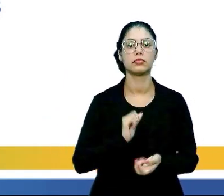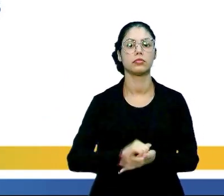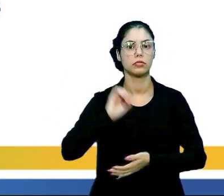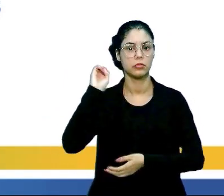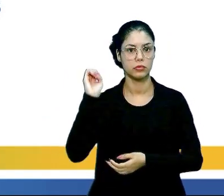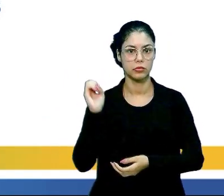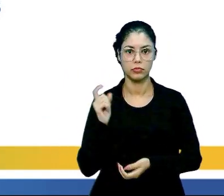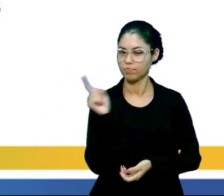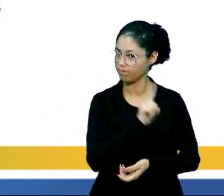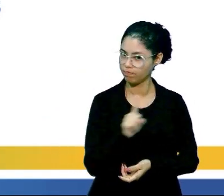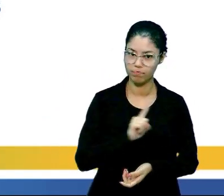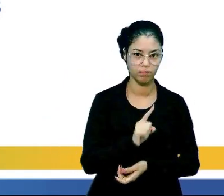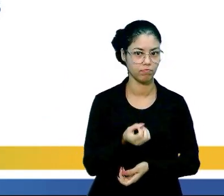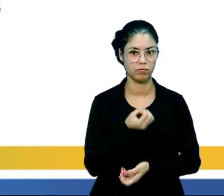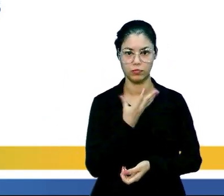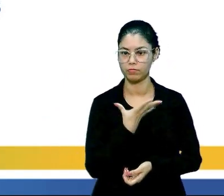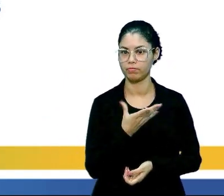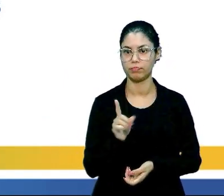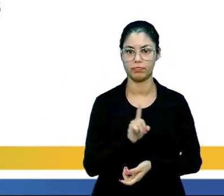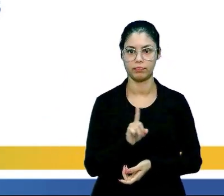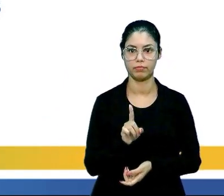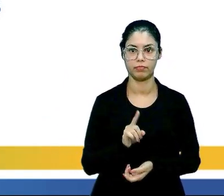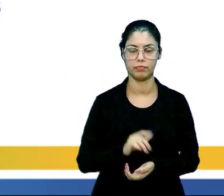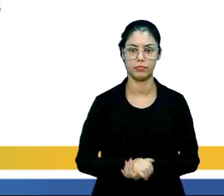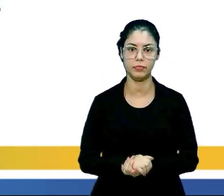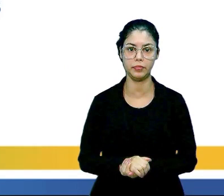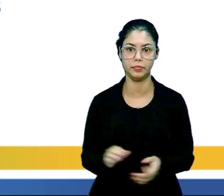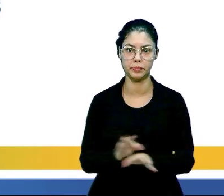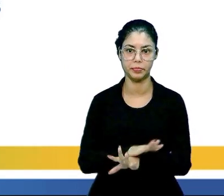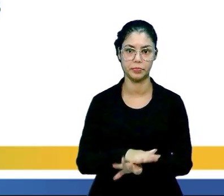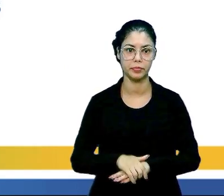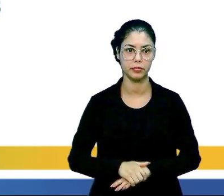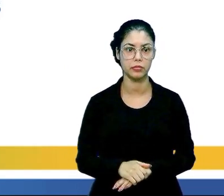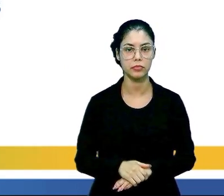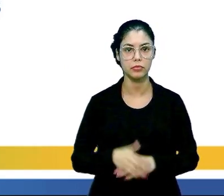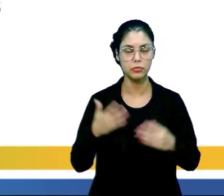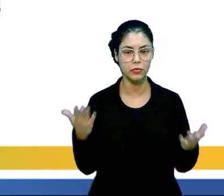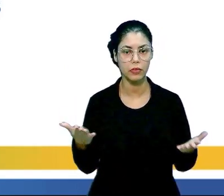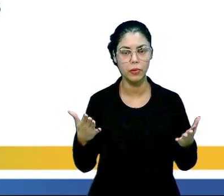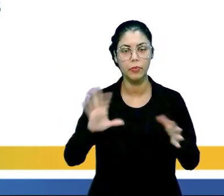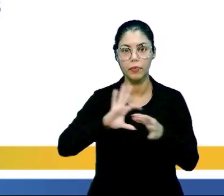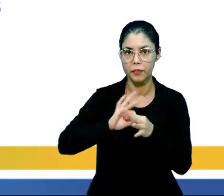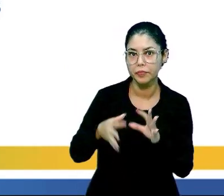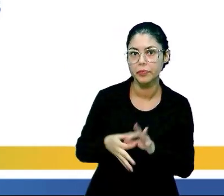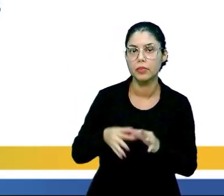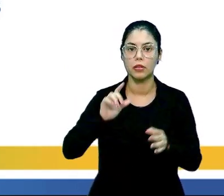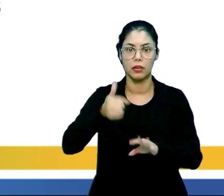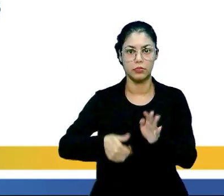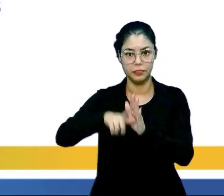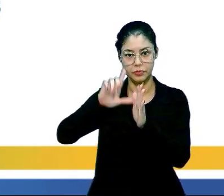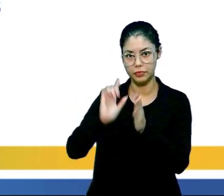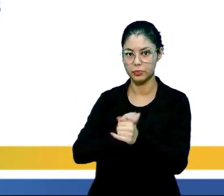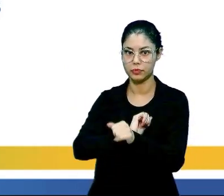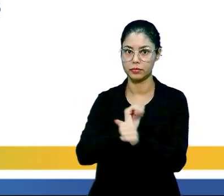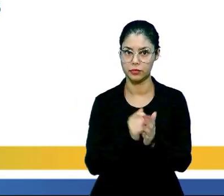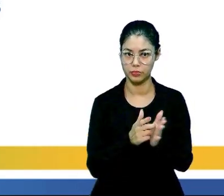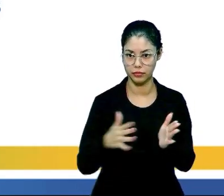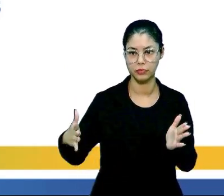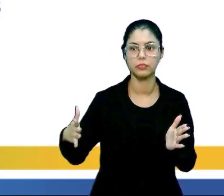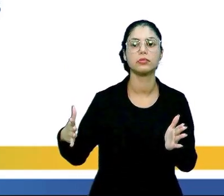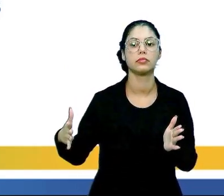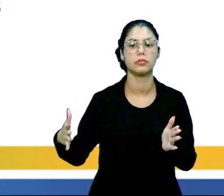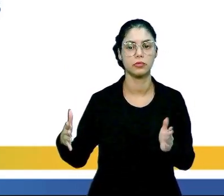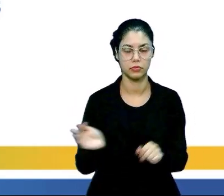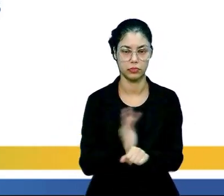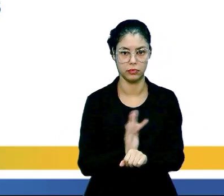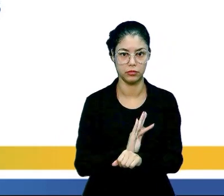presídios não costumam acabar bem. Então, assim, eu contextualizei lá da série, ou